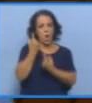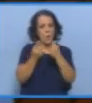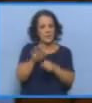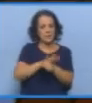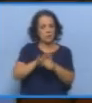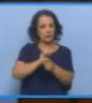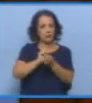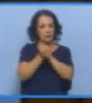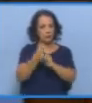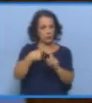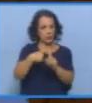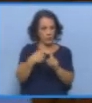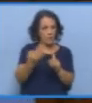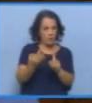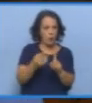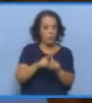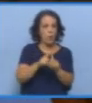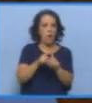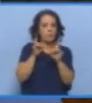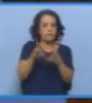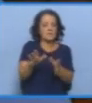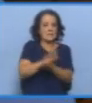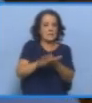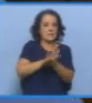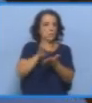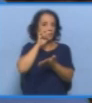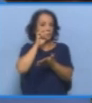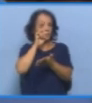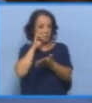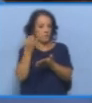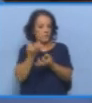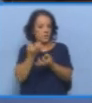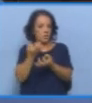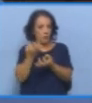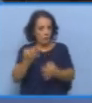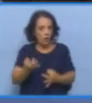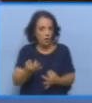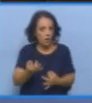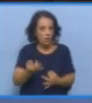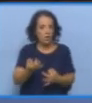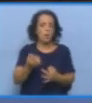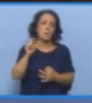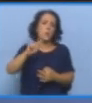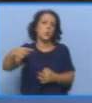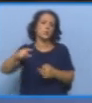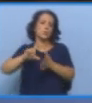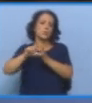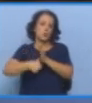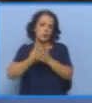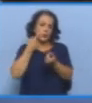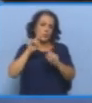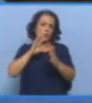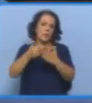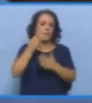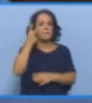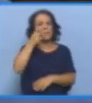situações positivamente, salvaguardando postos de trabalho. Isto para além, que acredito que existam muitos outros projetos que devolveram dignidade de vida às